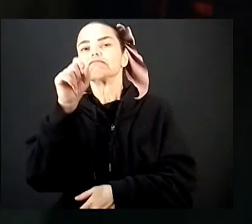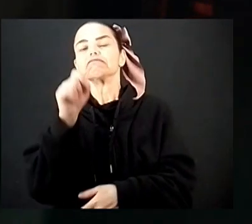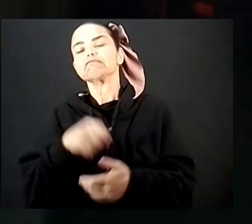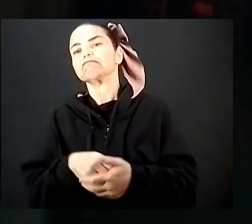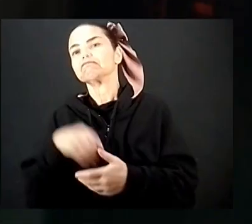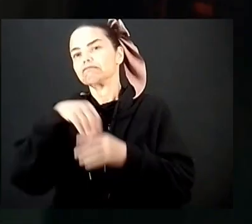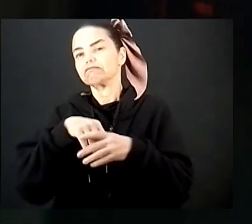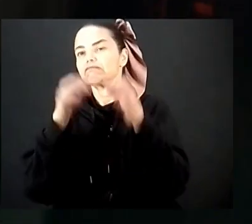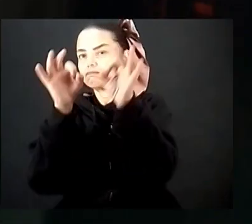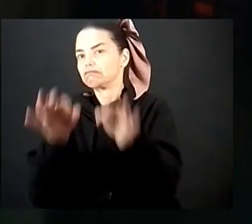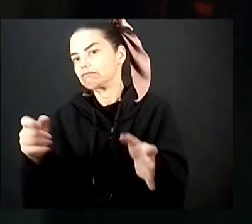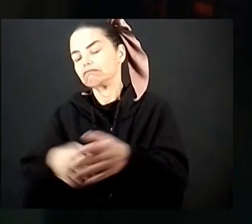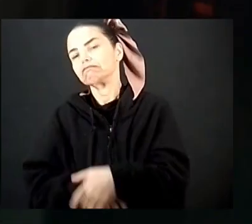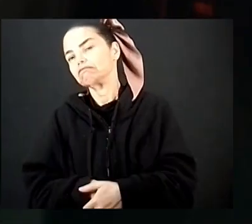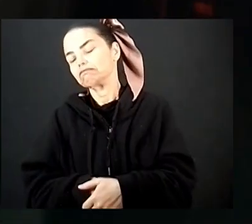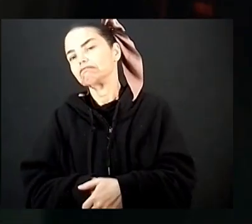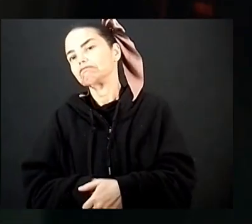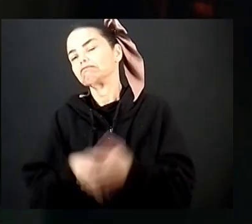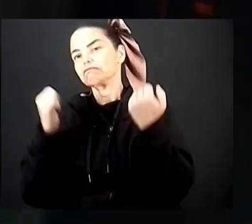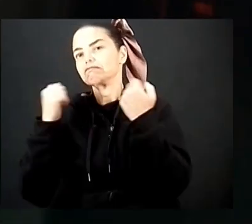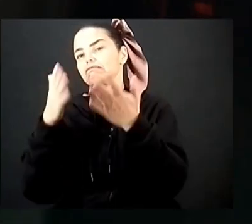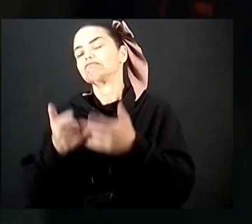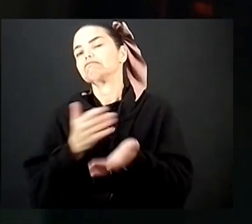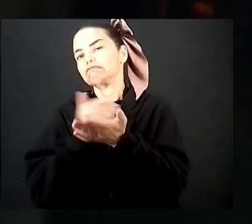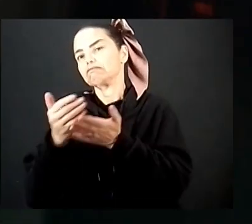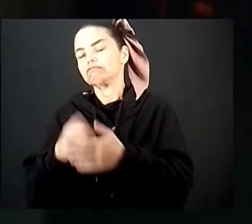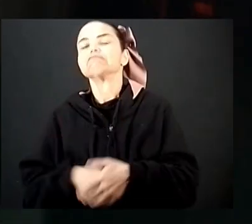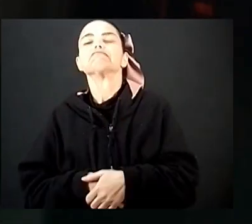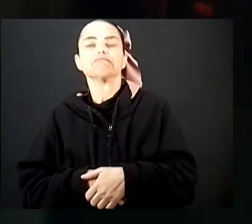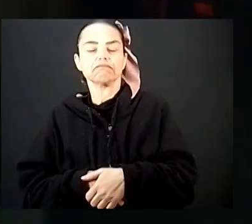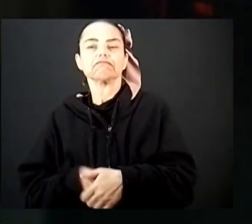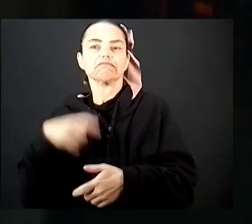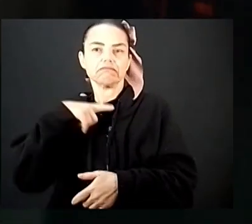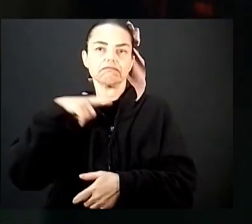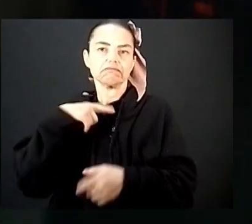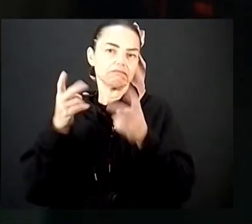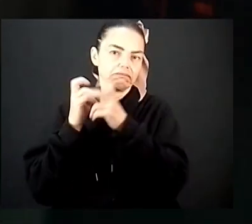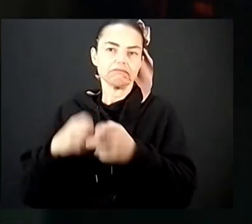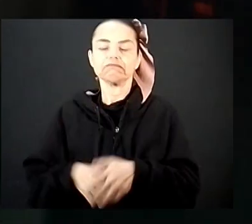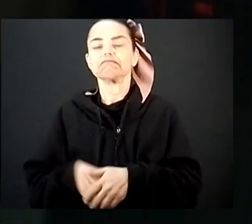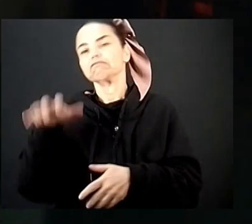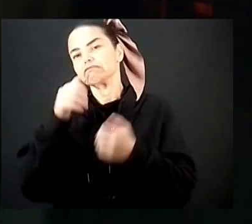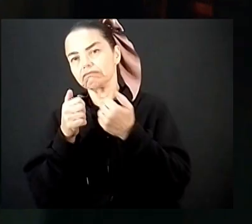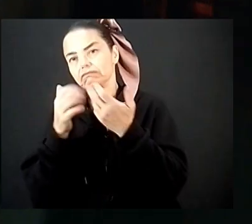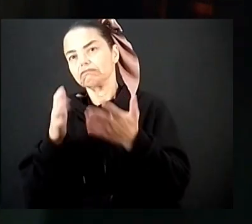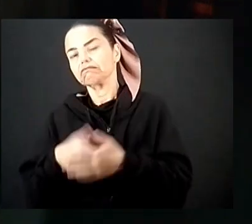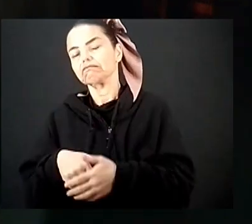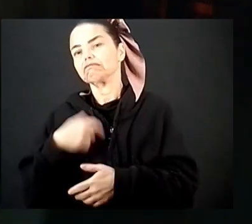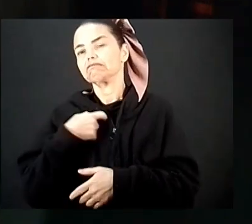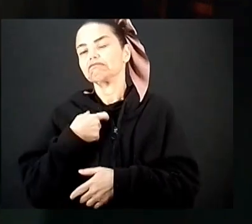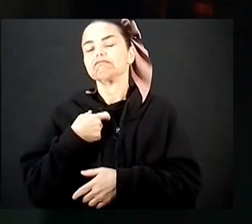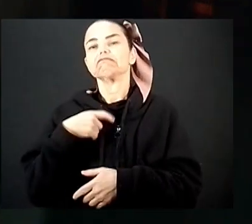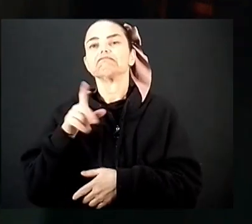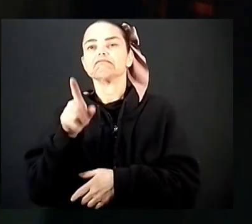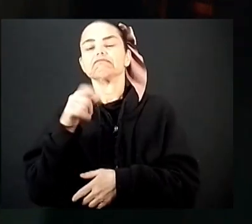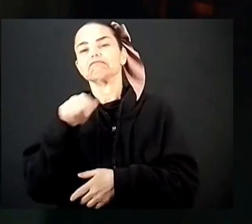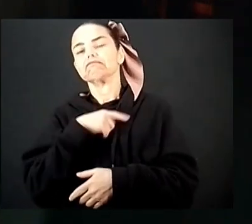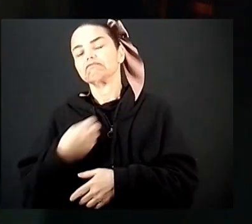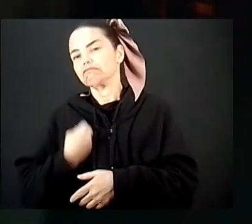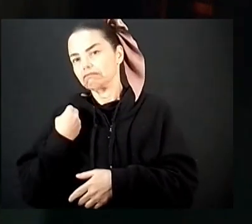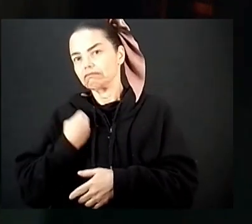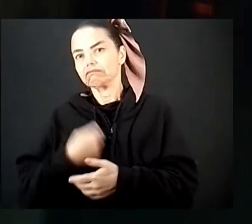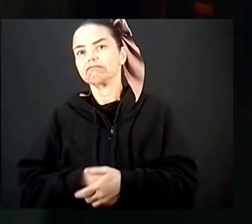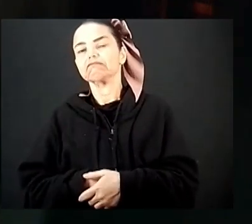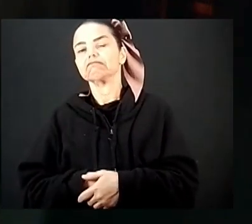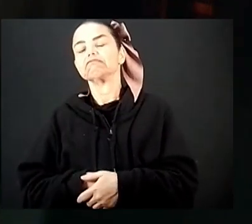certo. Mas depois que você está de fora, você começa a ter uma visão mais ampla da situação em que você estava vivendo. E que